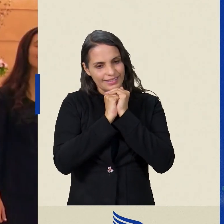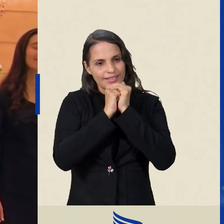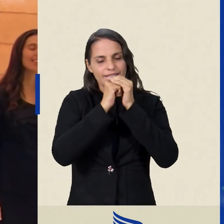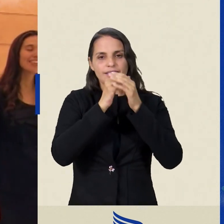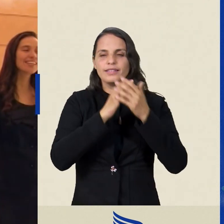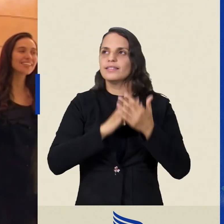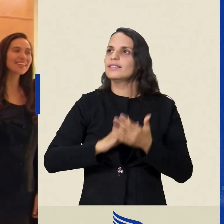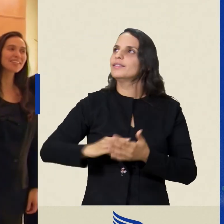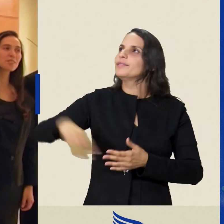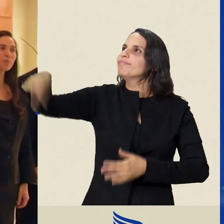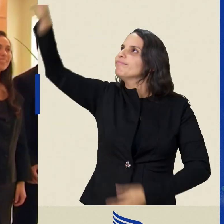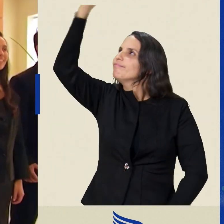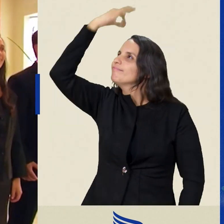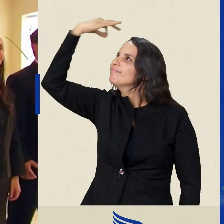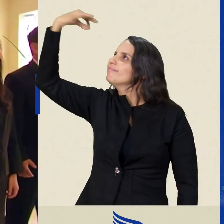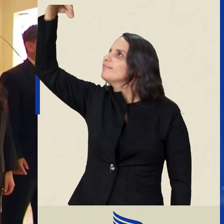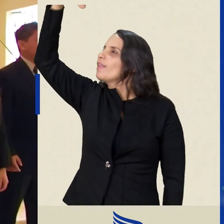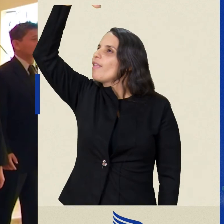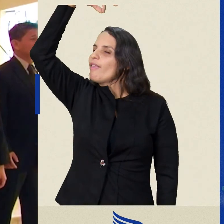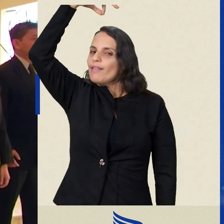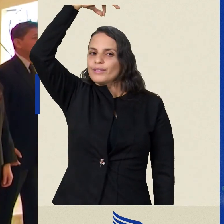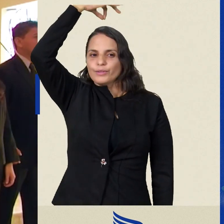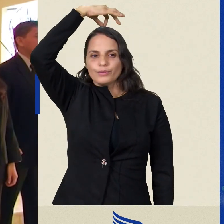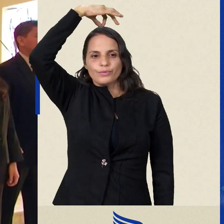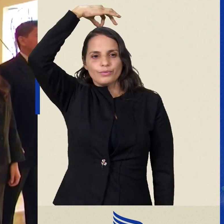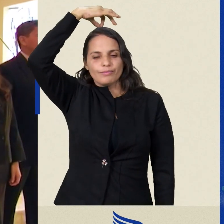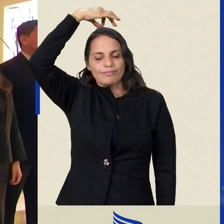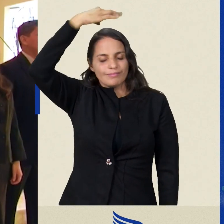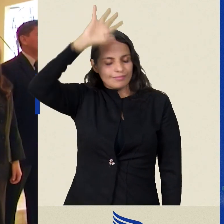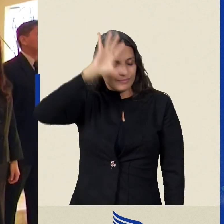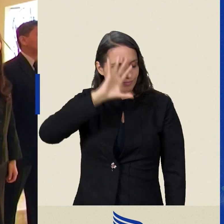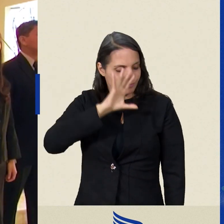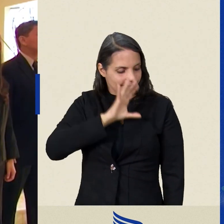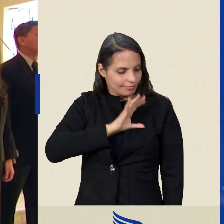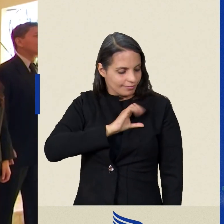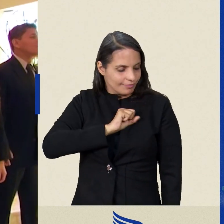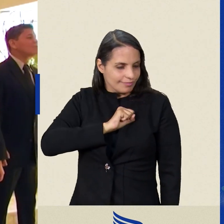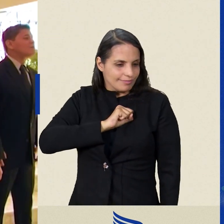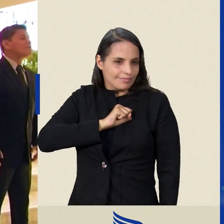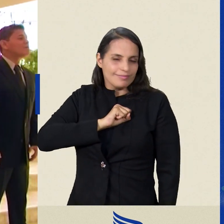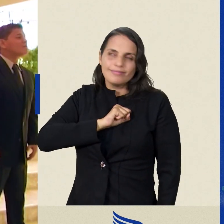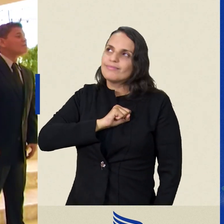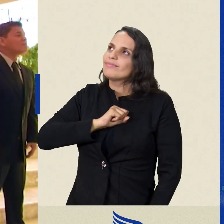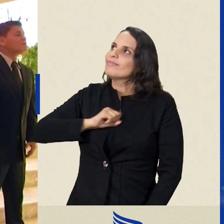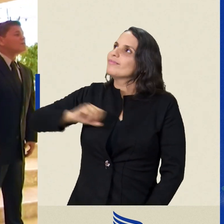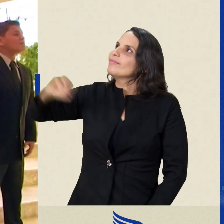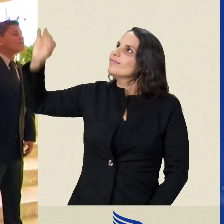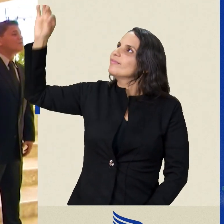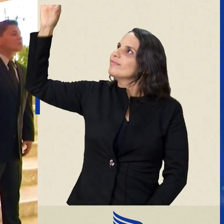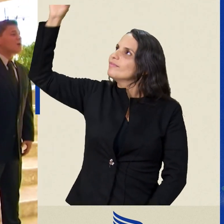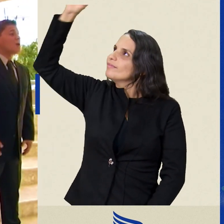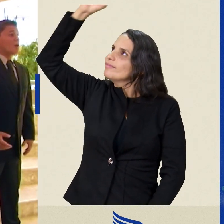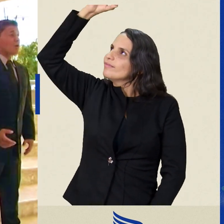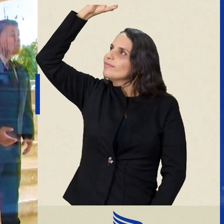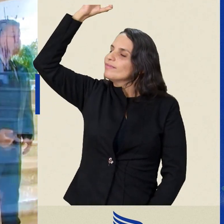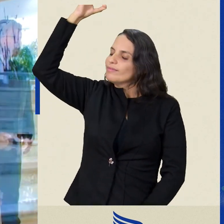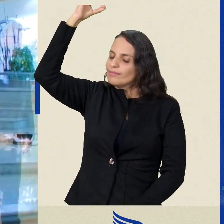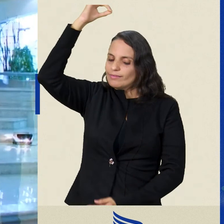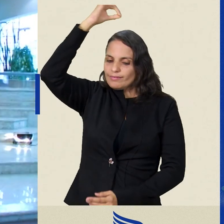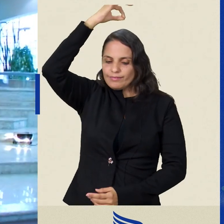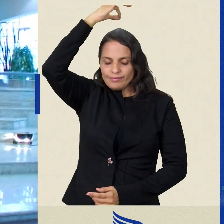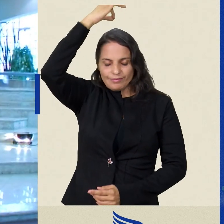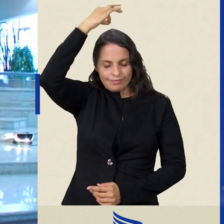Ó vem Espírito de amor,